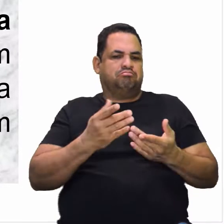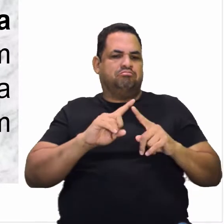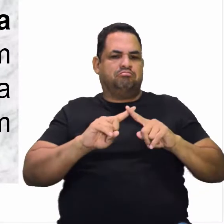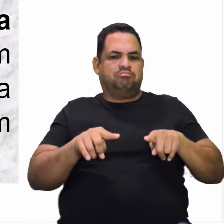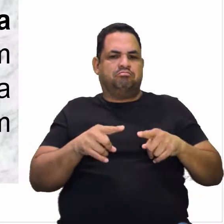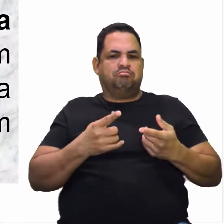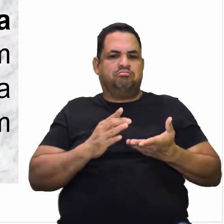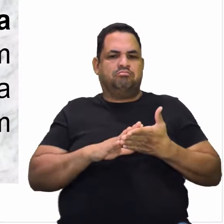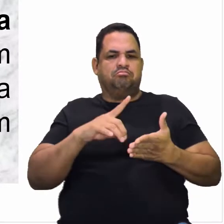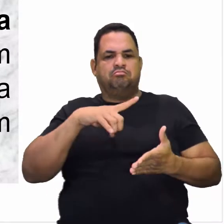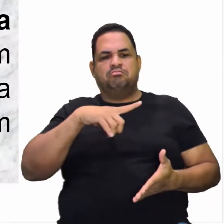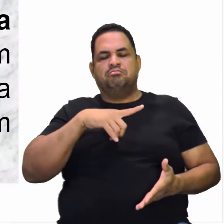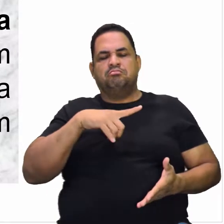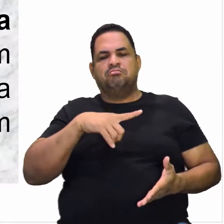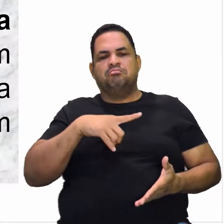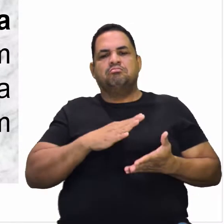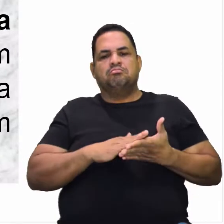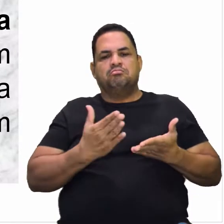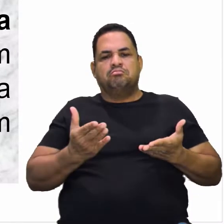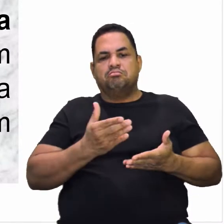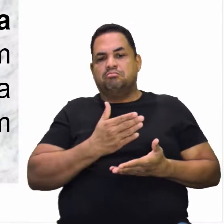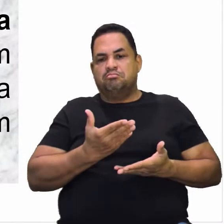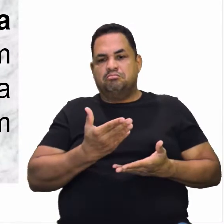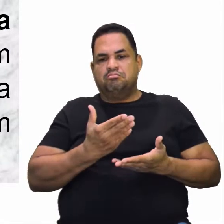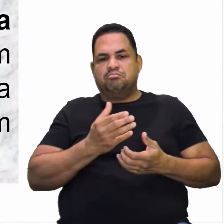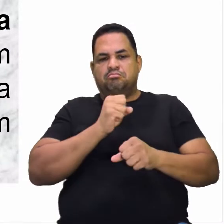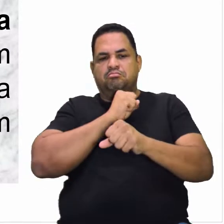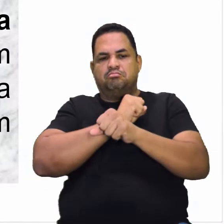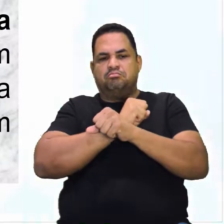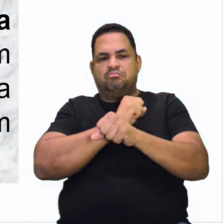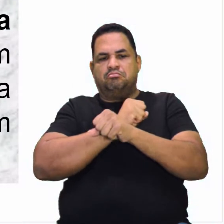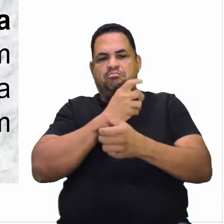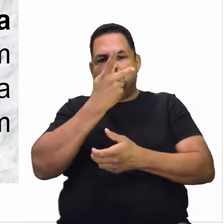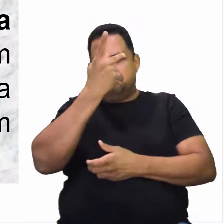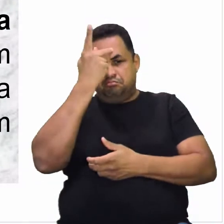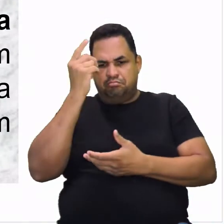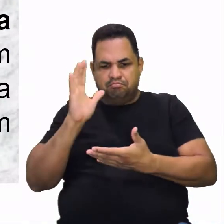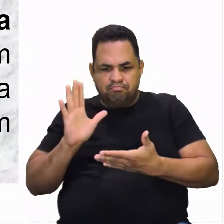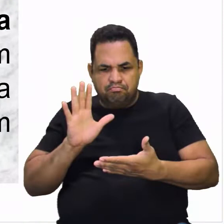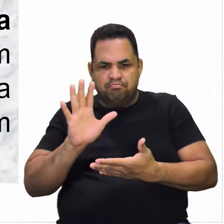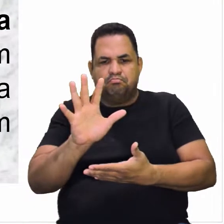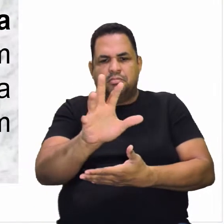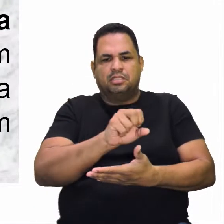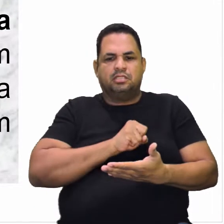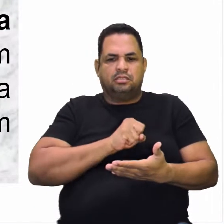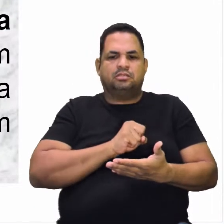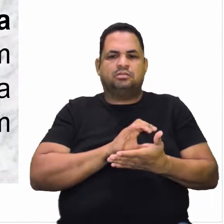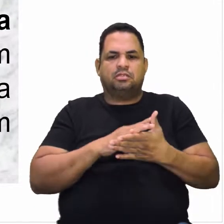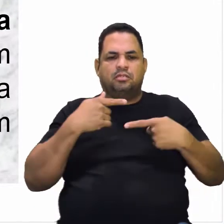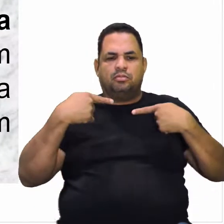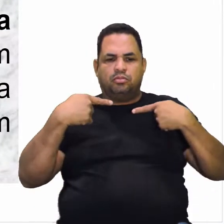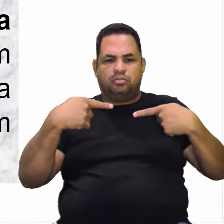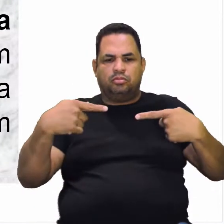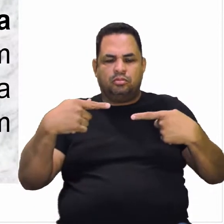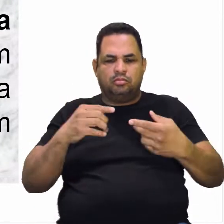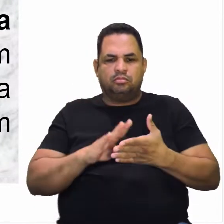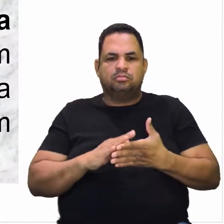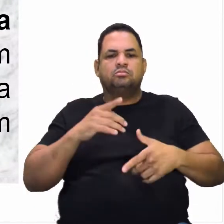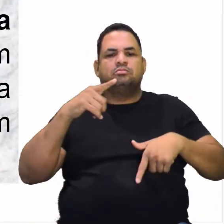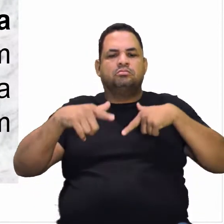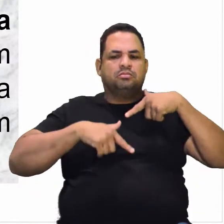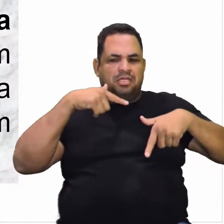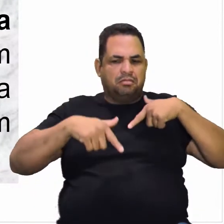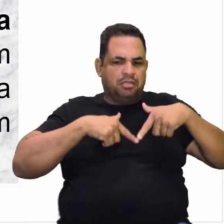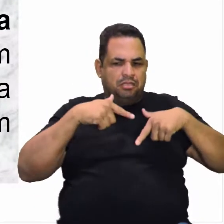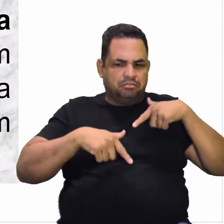o que se tem de mais concreto é que os escravos eram pessoas capturadas em guerra e serviam como